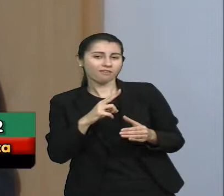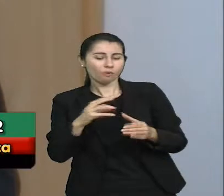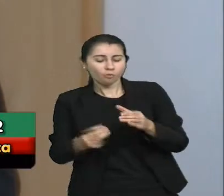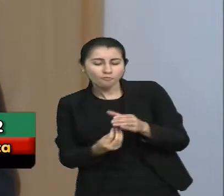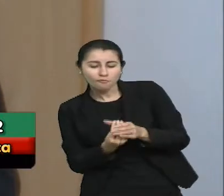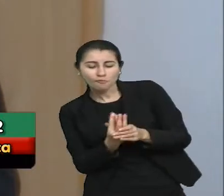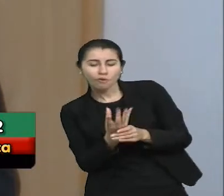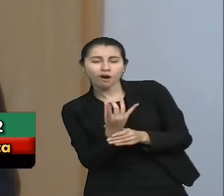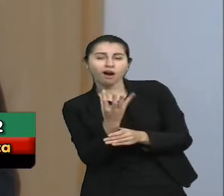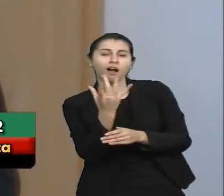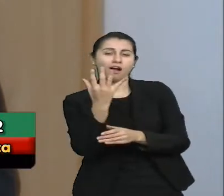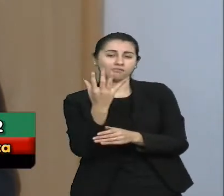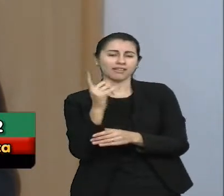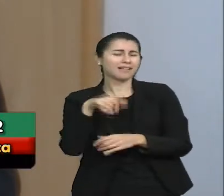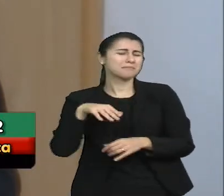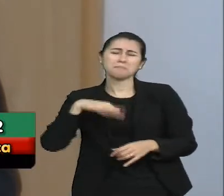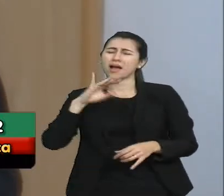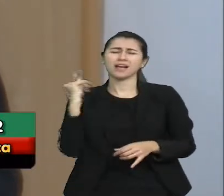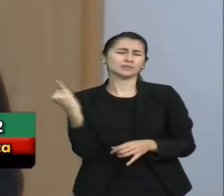mais importante também.